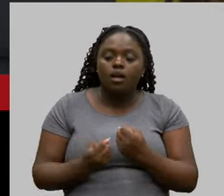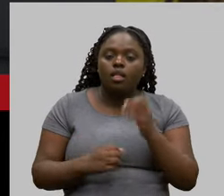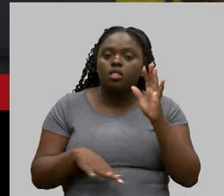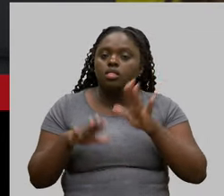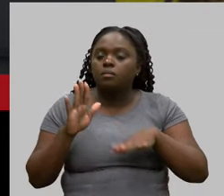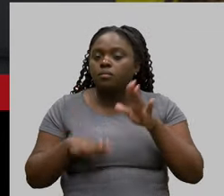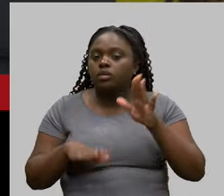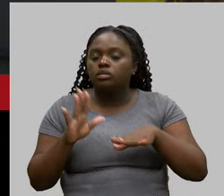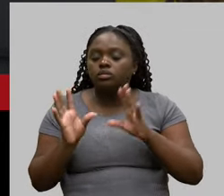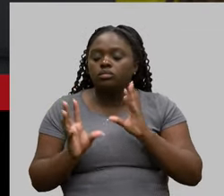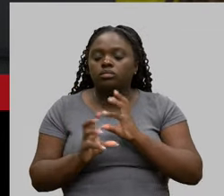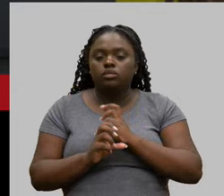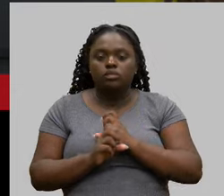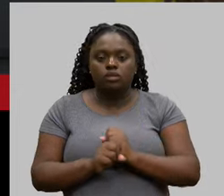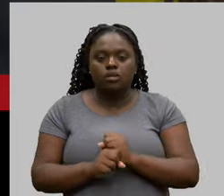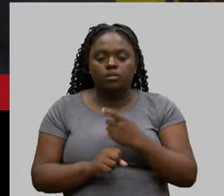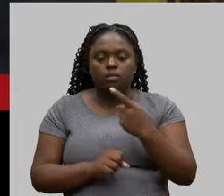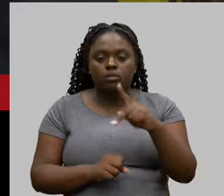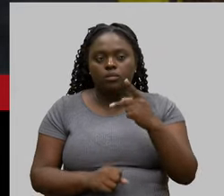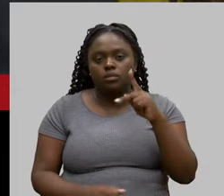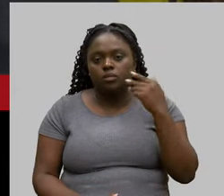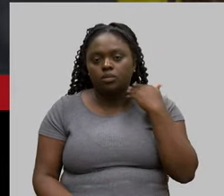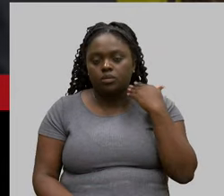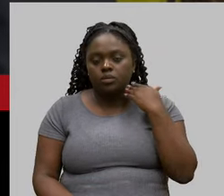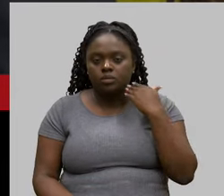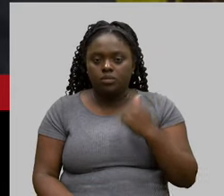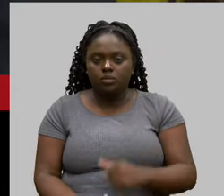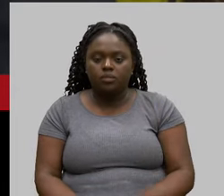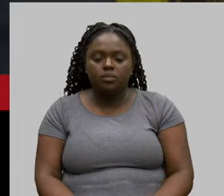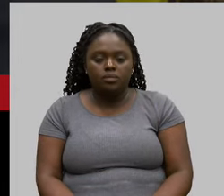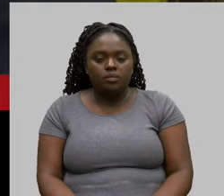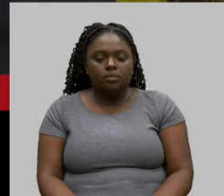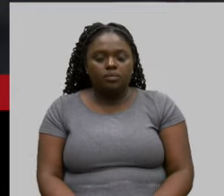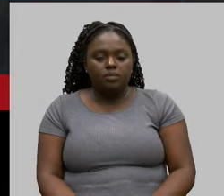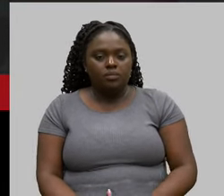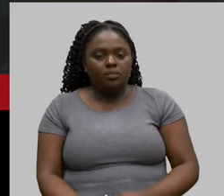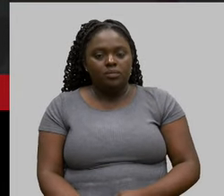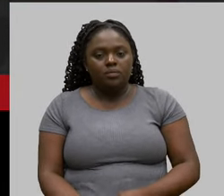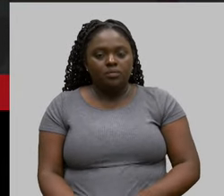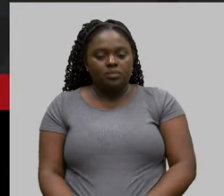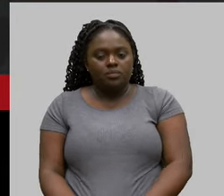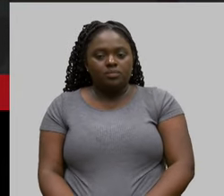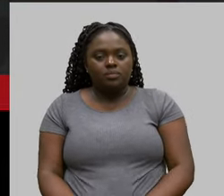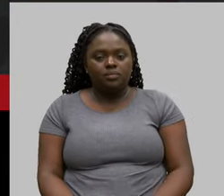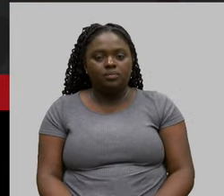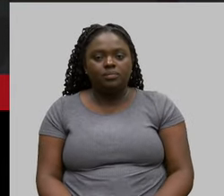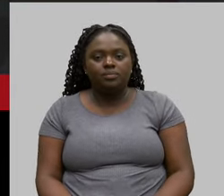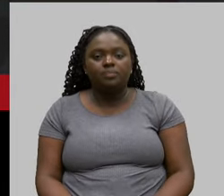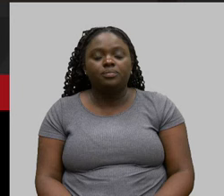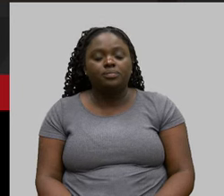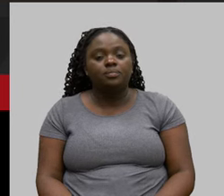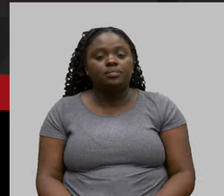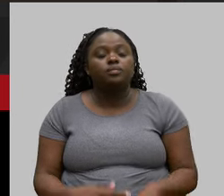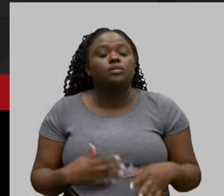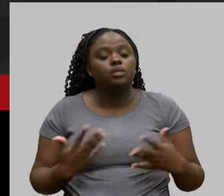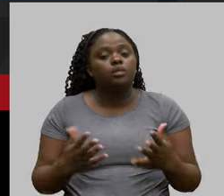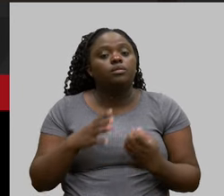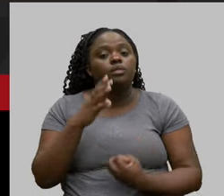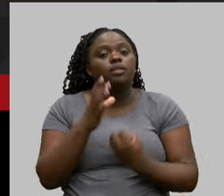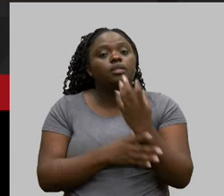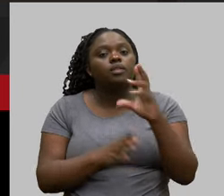total aportado na sua conta previdência complementar então do Servidor Público Federal foi instituída pela